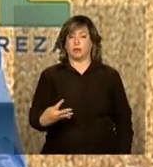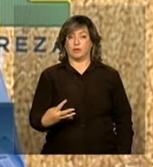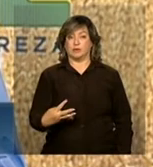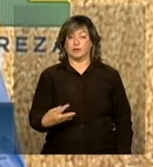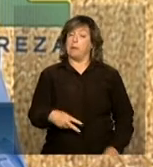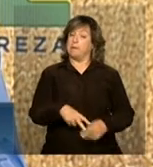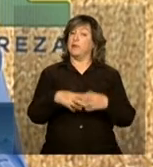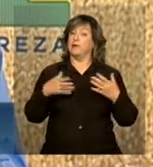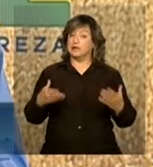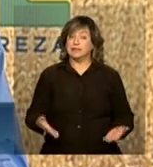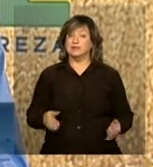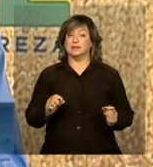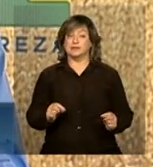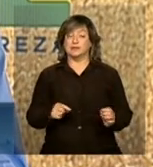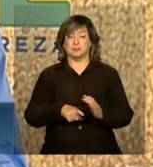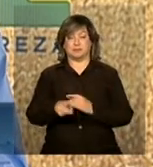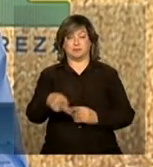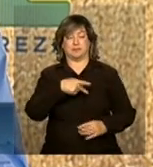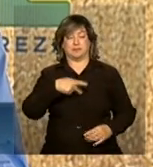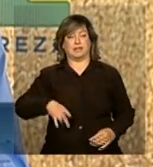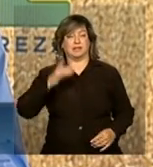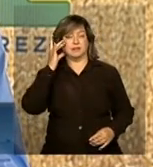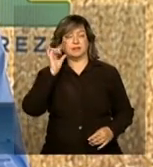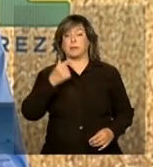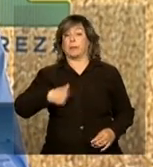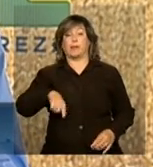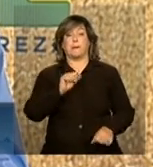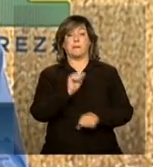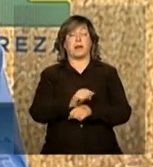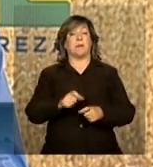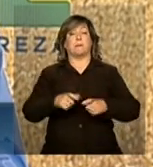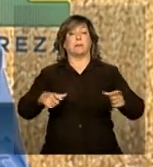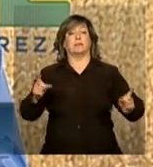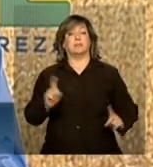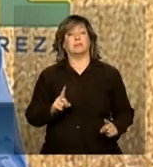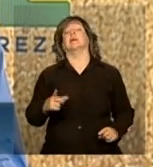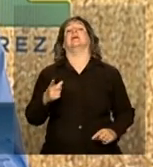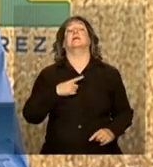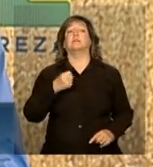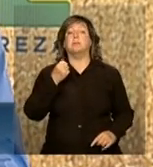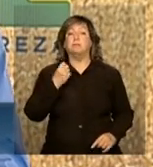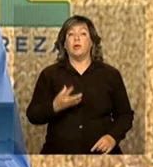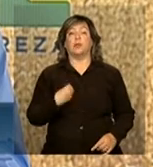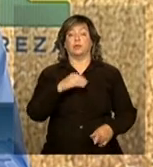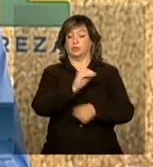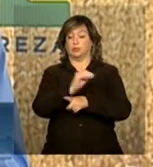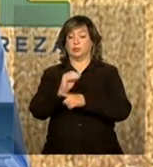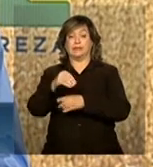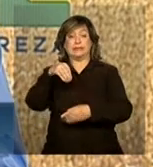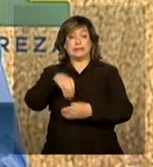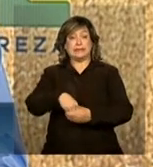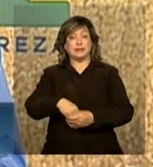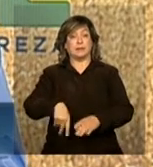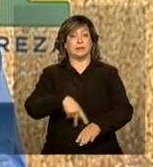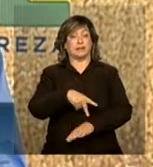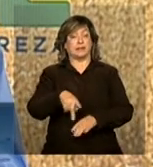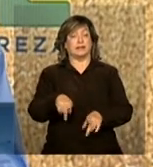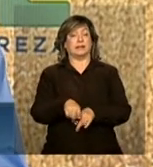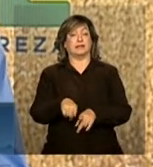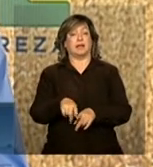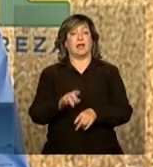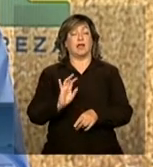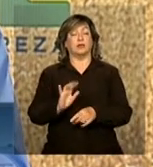Por isso, senhora presidenta, não paramos de crescer e de assegurar o abastecimento interno e de impulsionar a